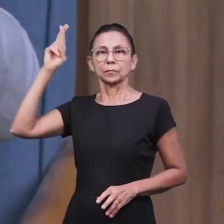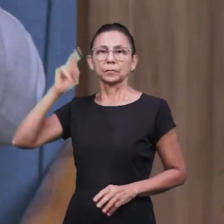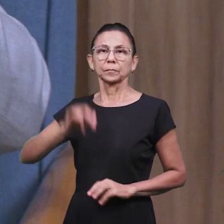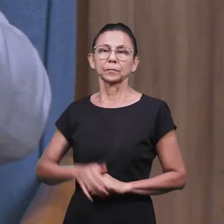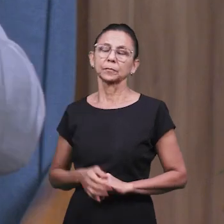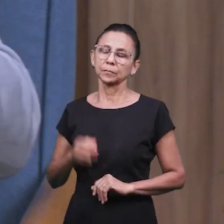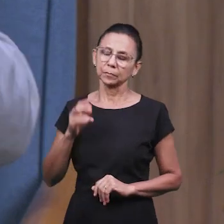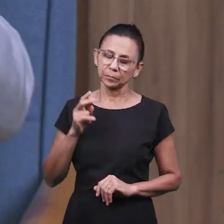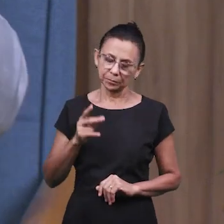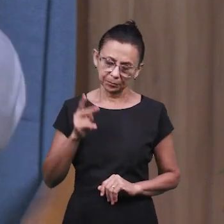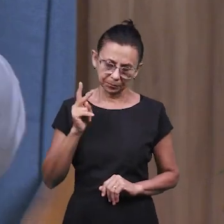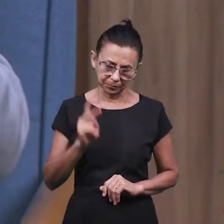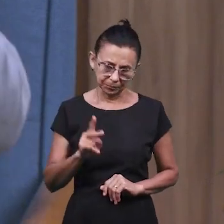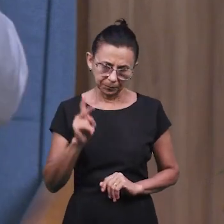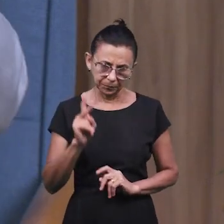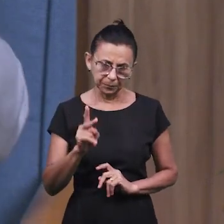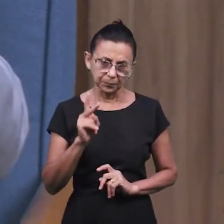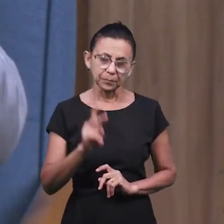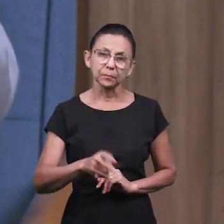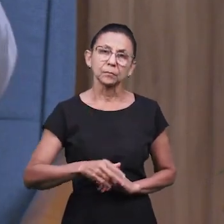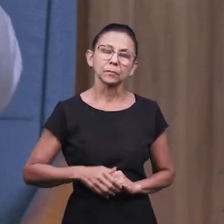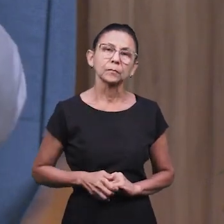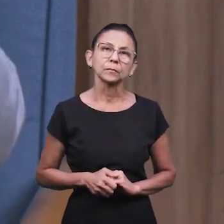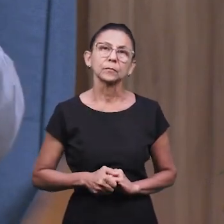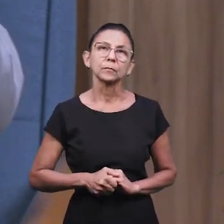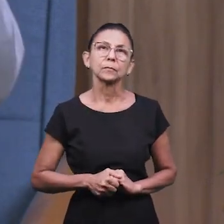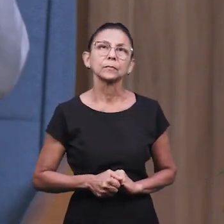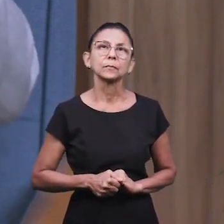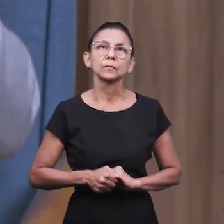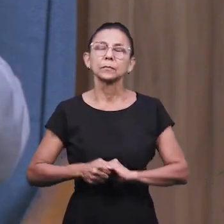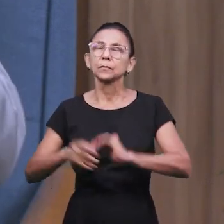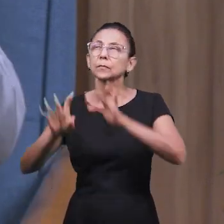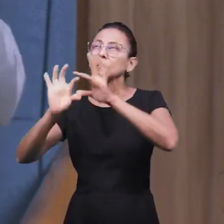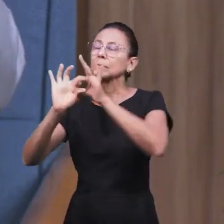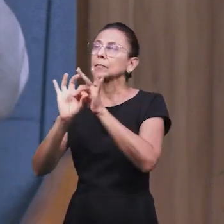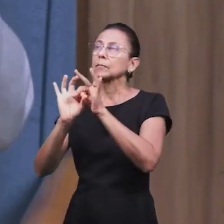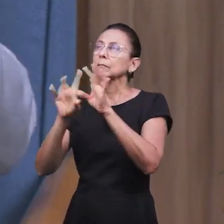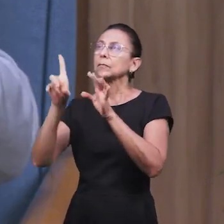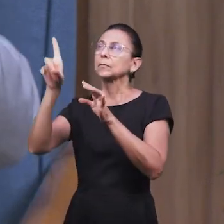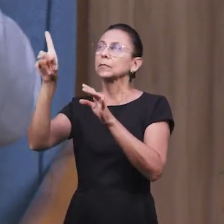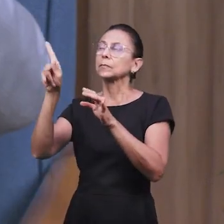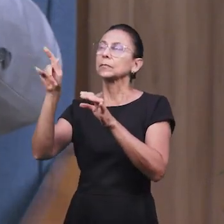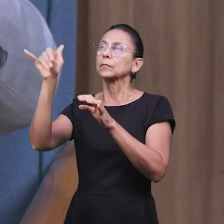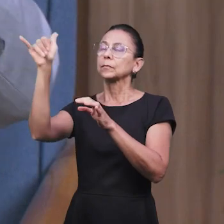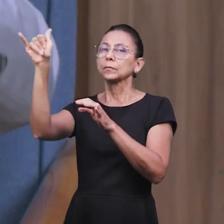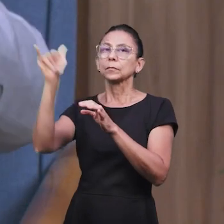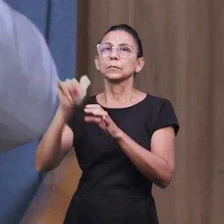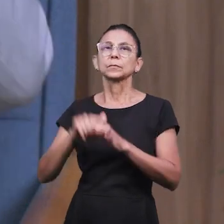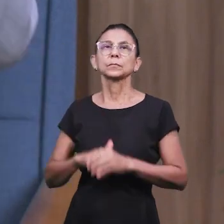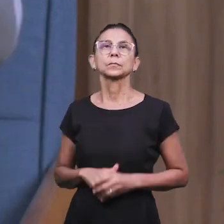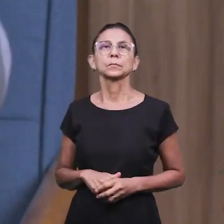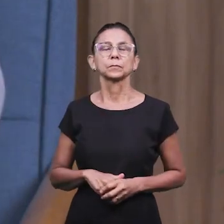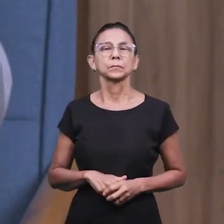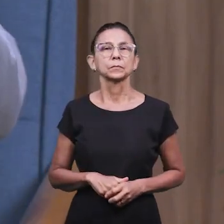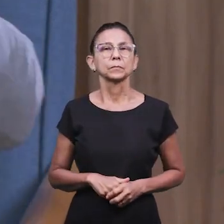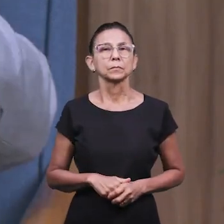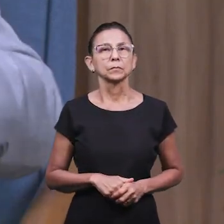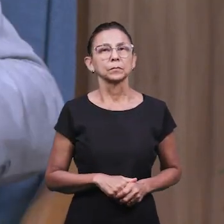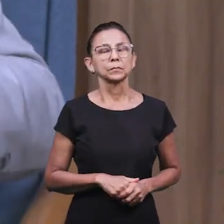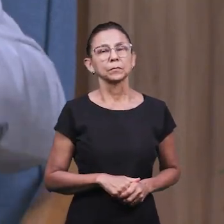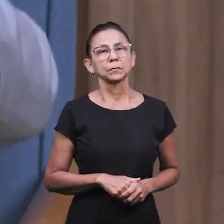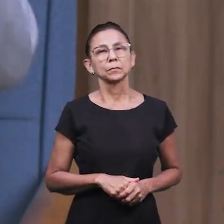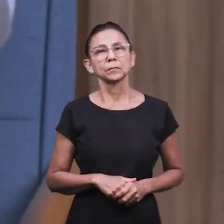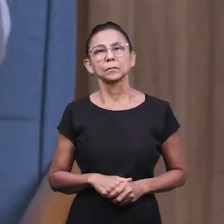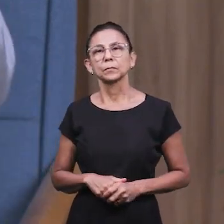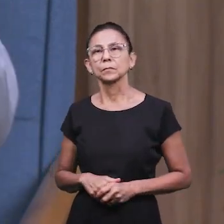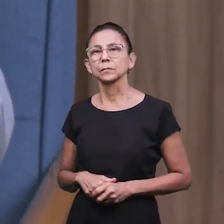de estar continuamente fazendo essa ligação com o Pai, ou seja, né? de ouvir a voz do Pai. Nossa